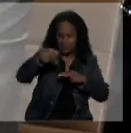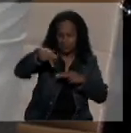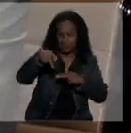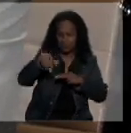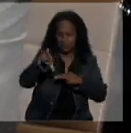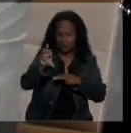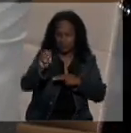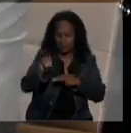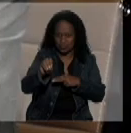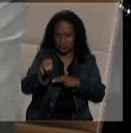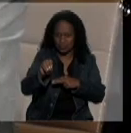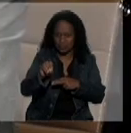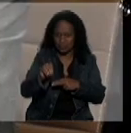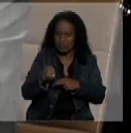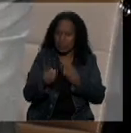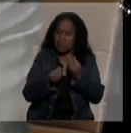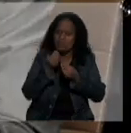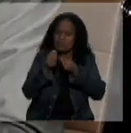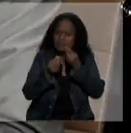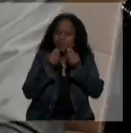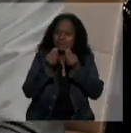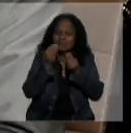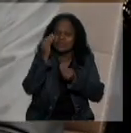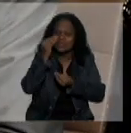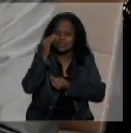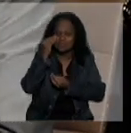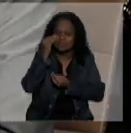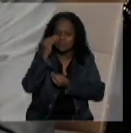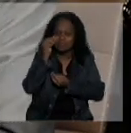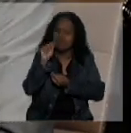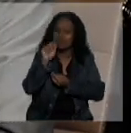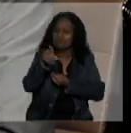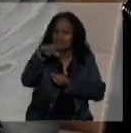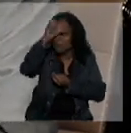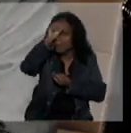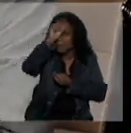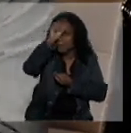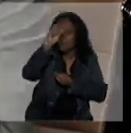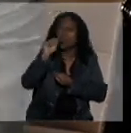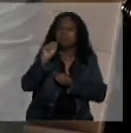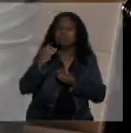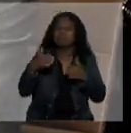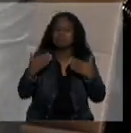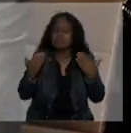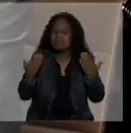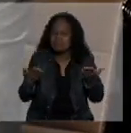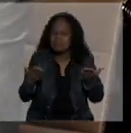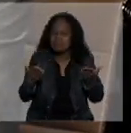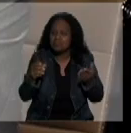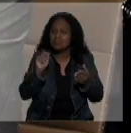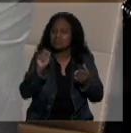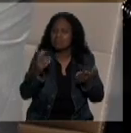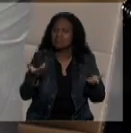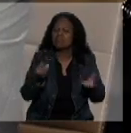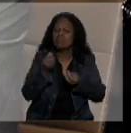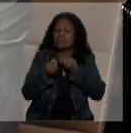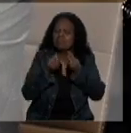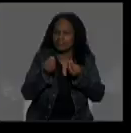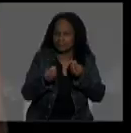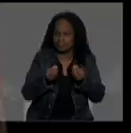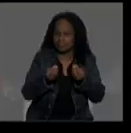Vale do Paraíba. Como é que foi essa experiência? O que você aprendeu com isso? Que lição isso te trouxe? Como é que